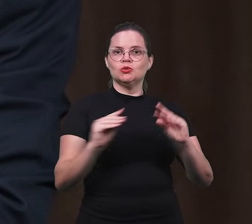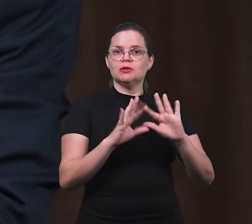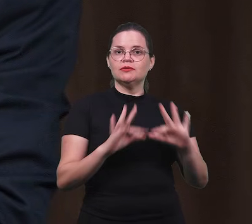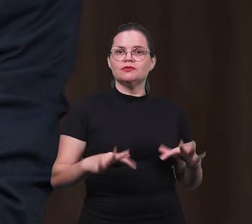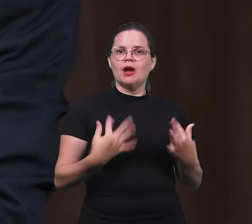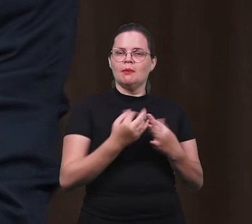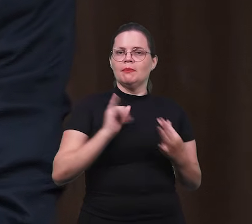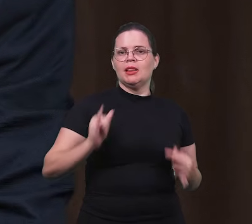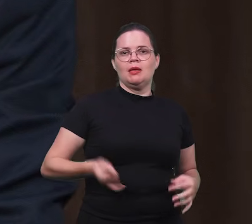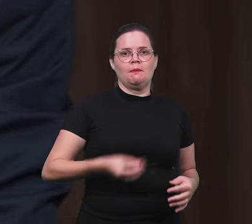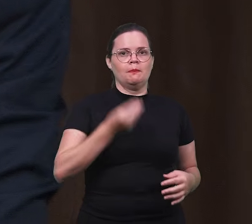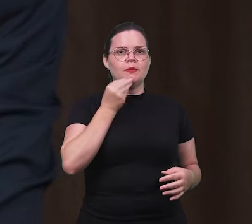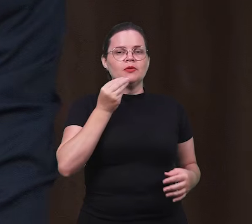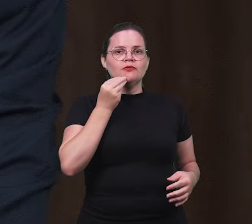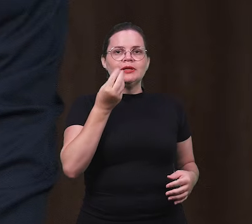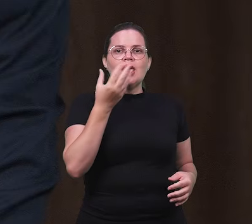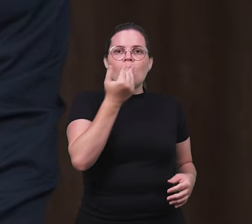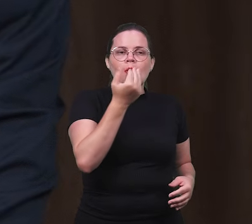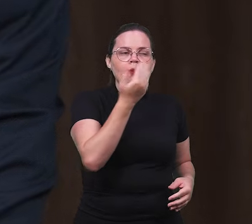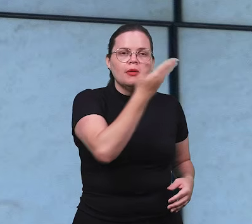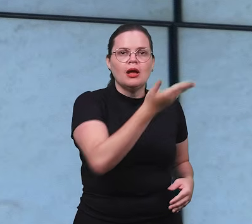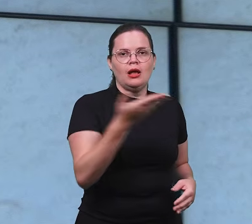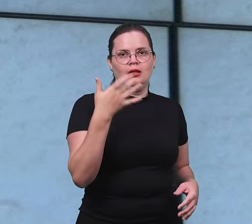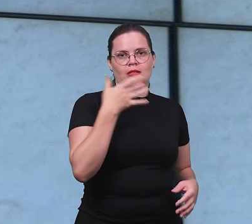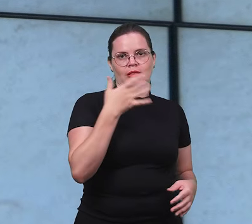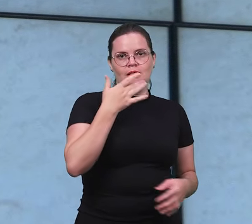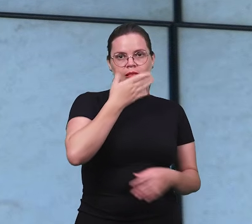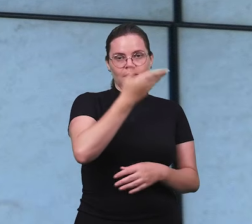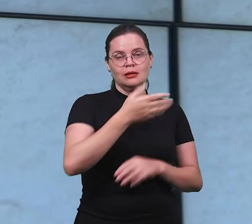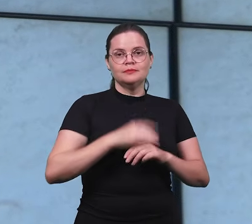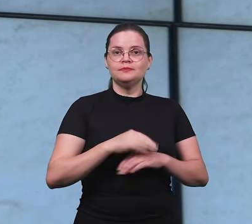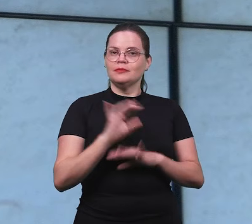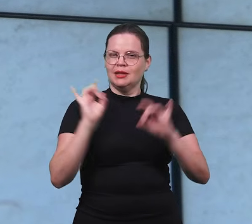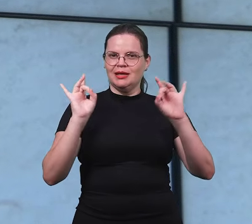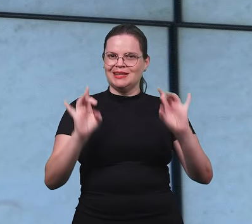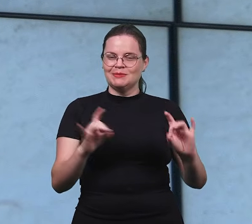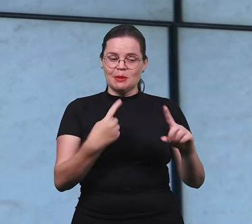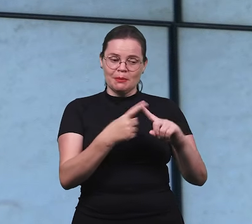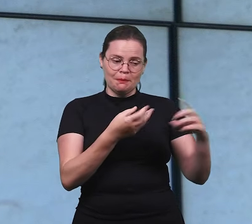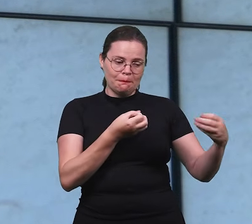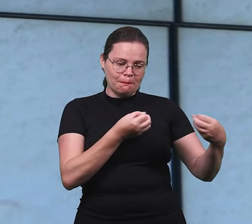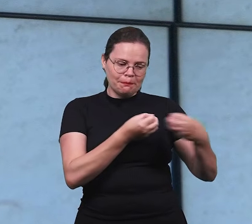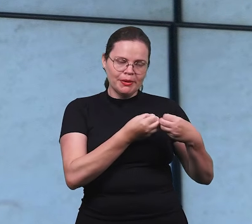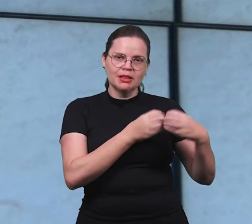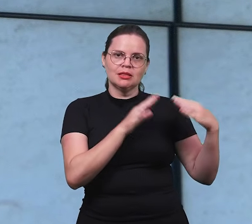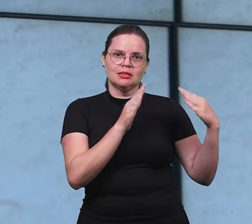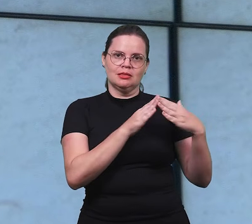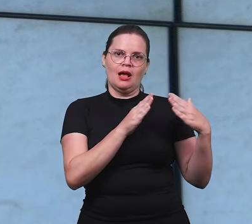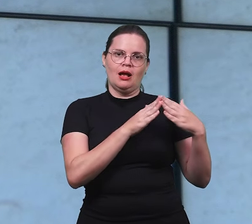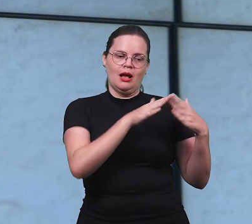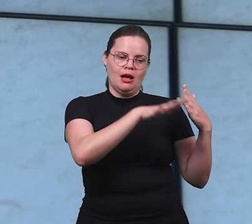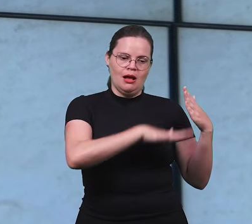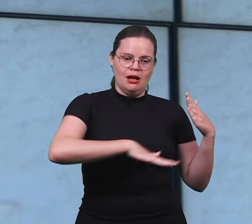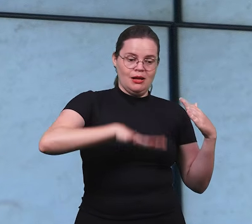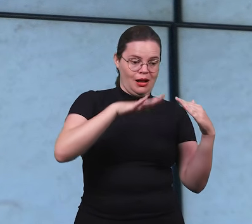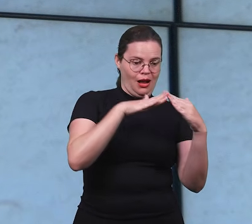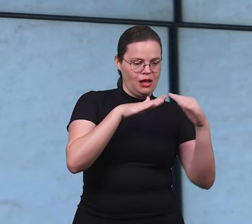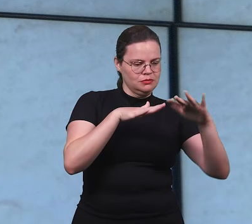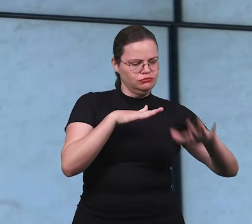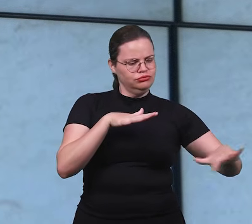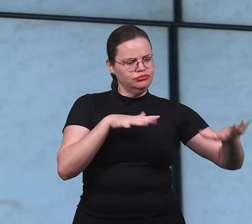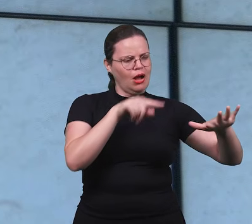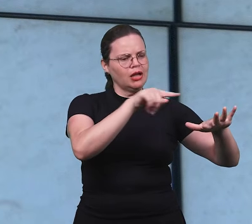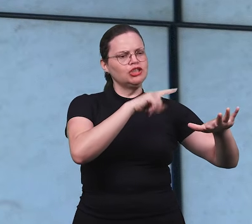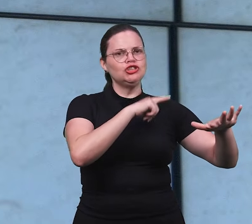se beneficiar. E ela é especial, porque como ela ficava perto, ela ficava dentro da casa, literalmente,